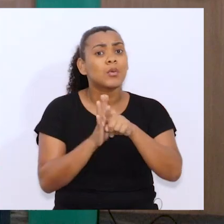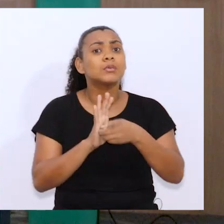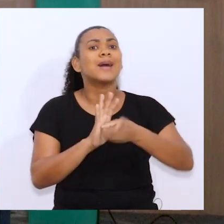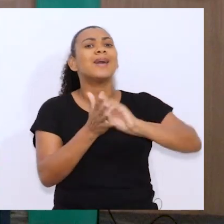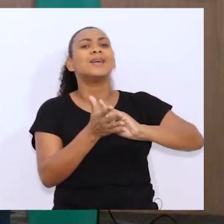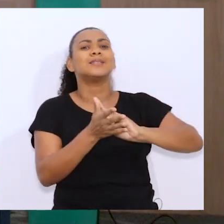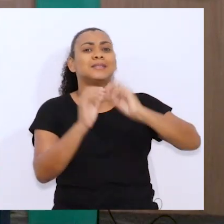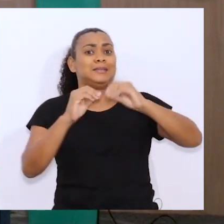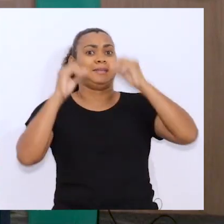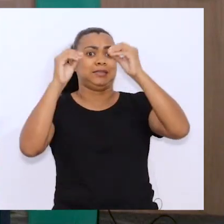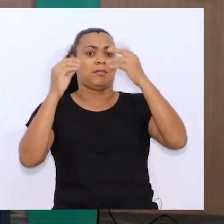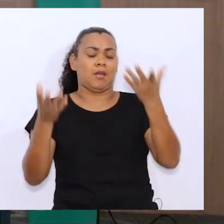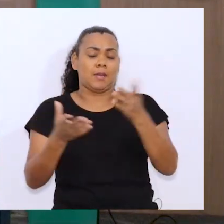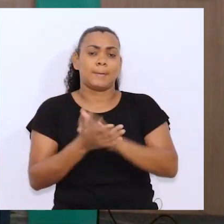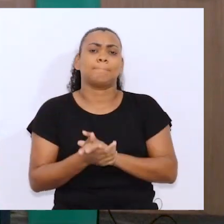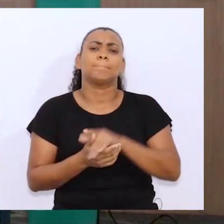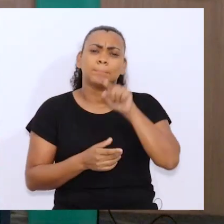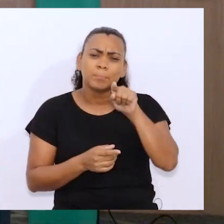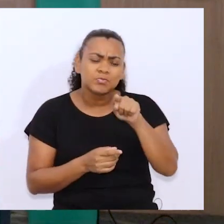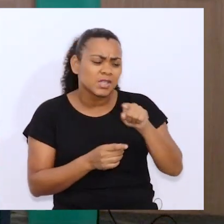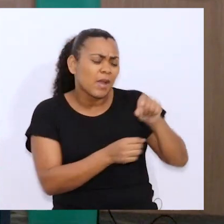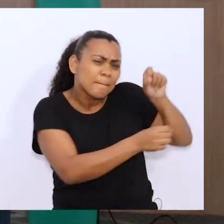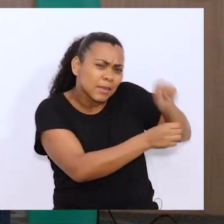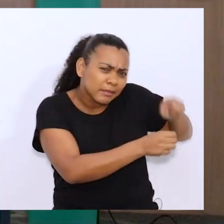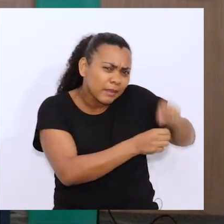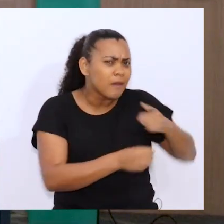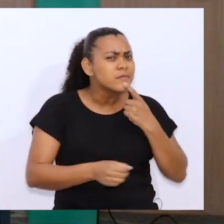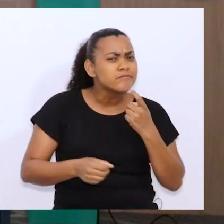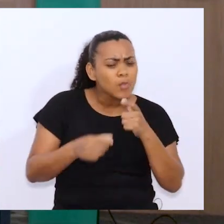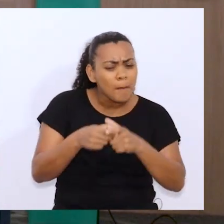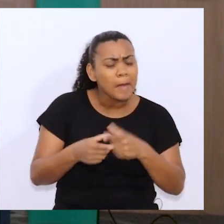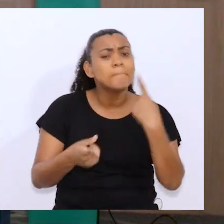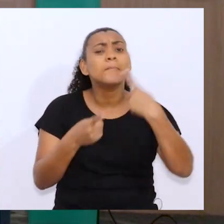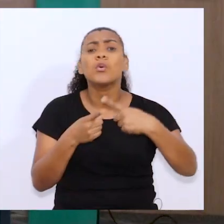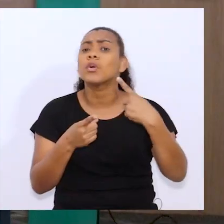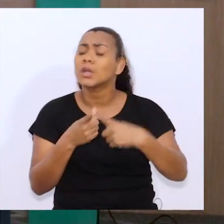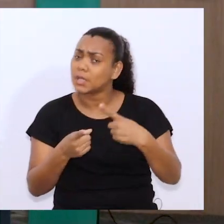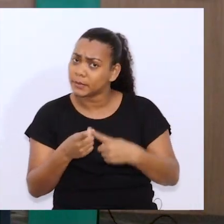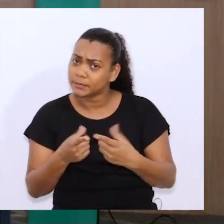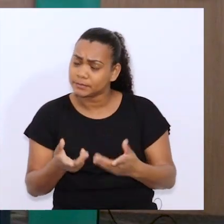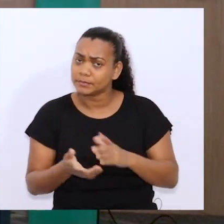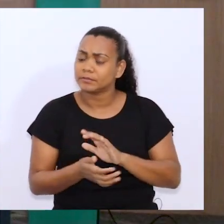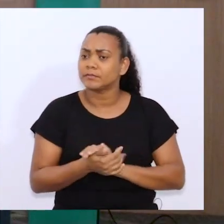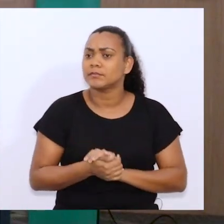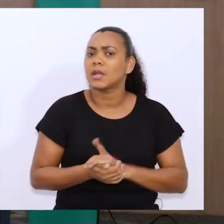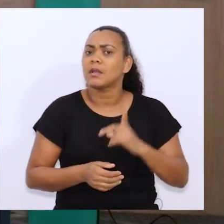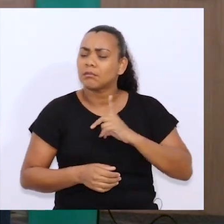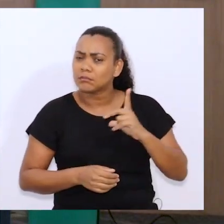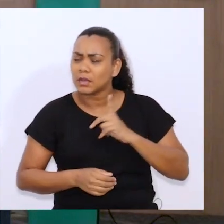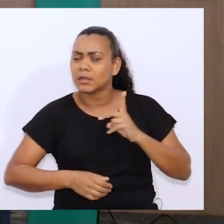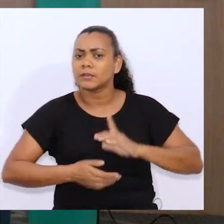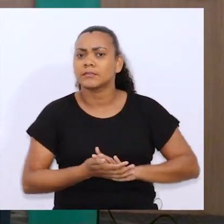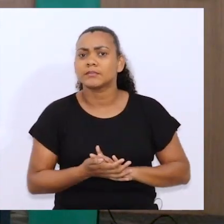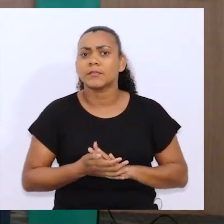da pergunta anterior. Você vai plantar tomate por quê? Temos